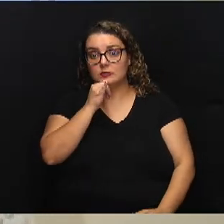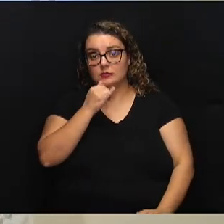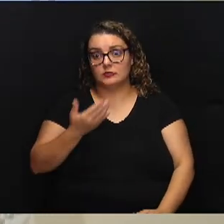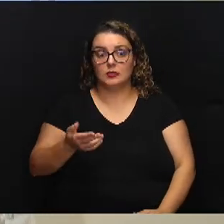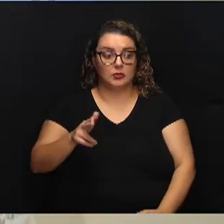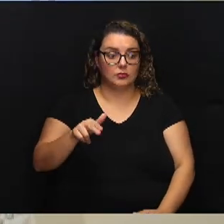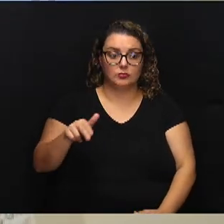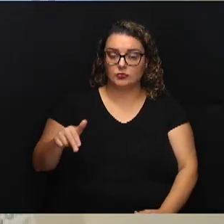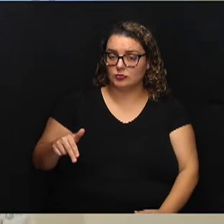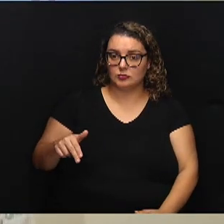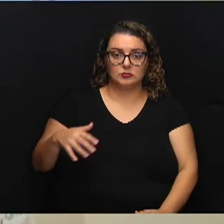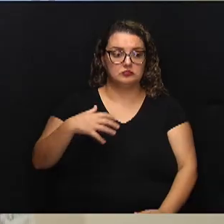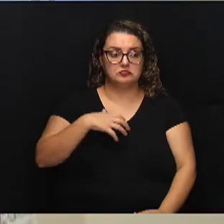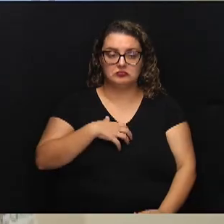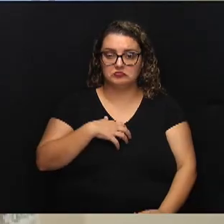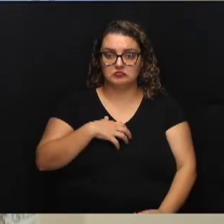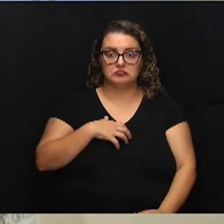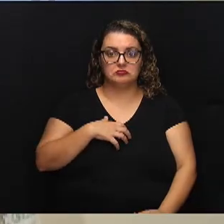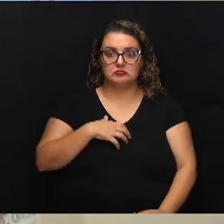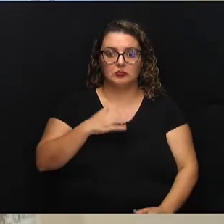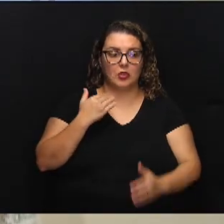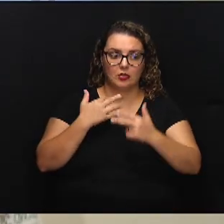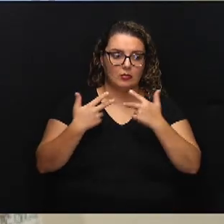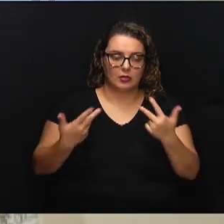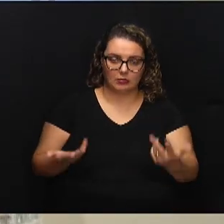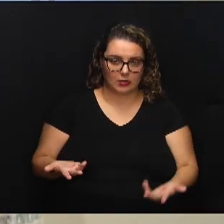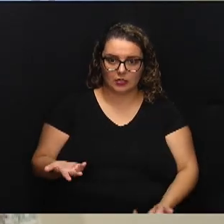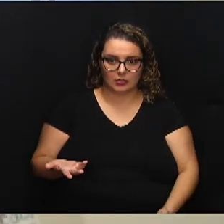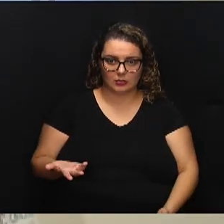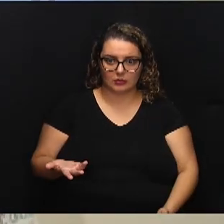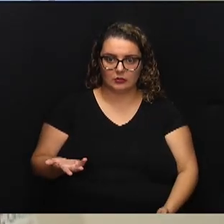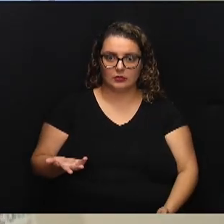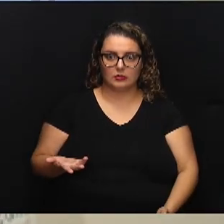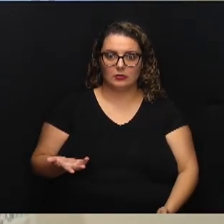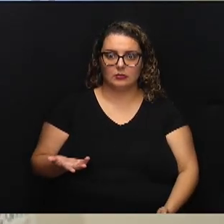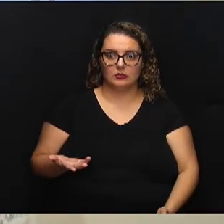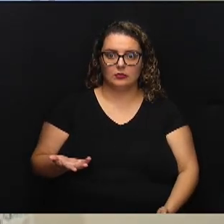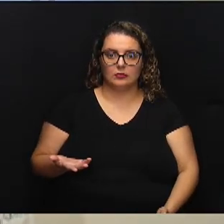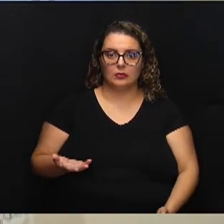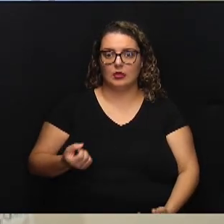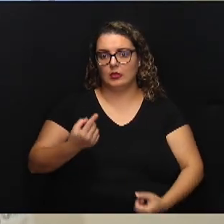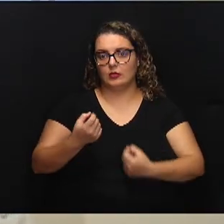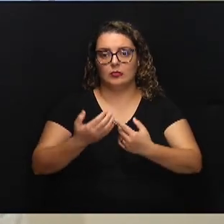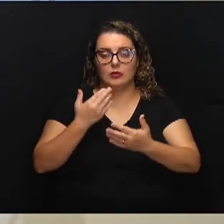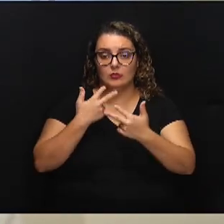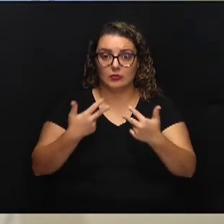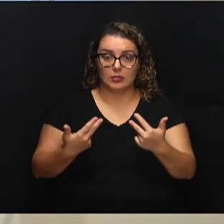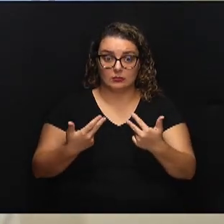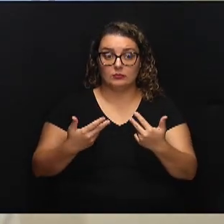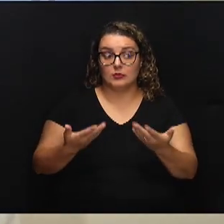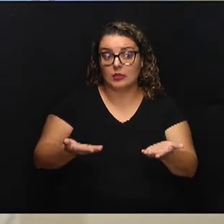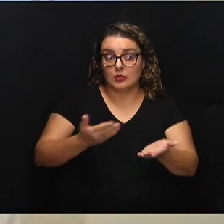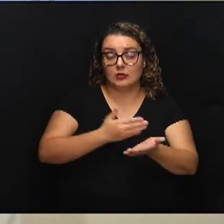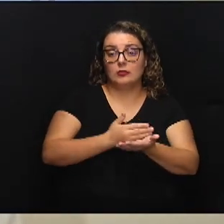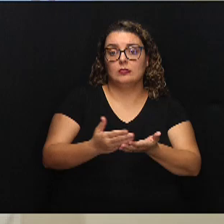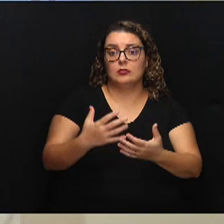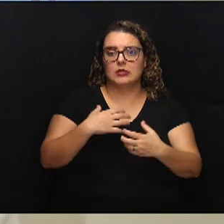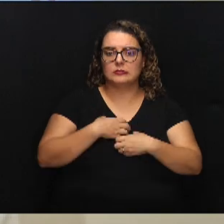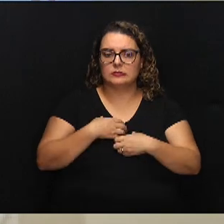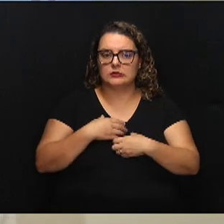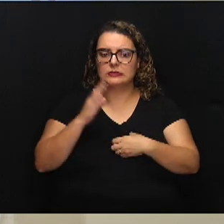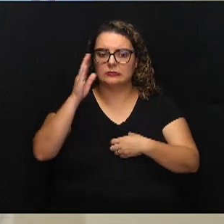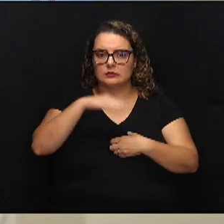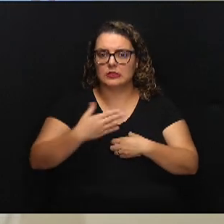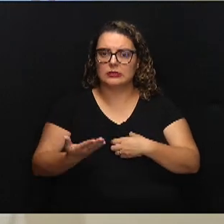nunca tive nenhum sintoma ao me alimentar, ao ingerir um determinado alimento, e de repente aquilo começa a me fazer mal, eu começo a